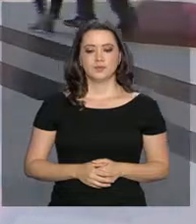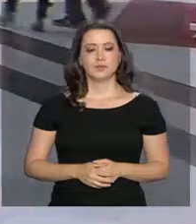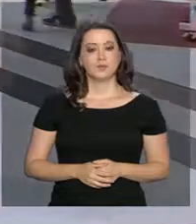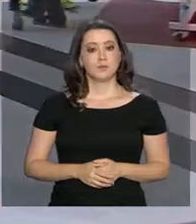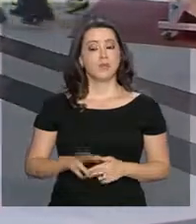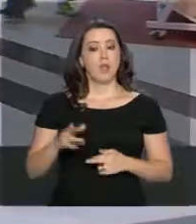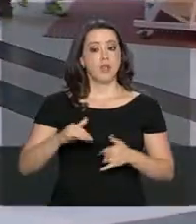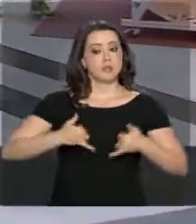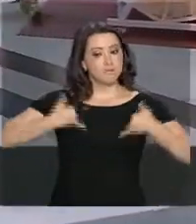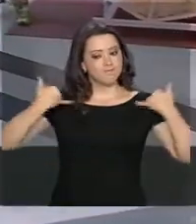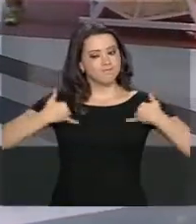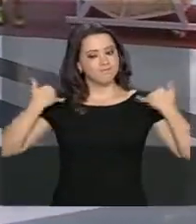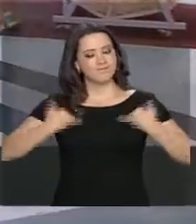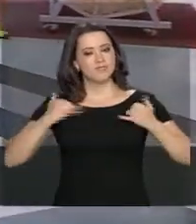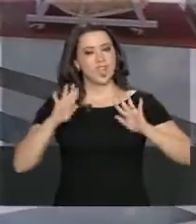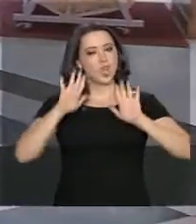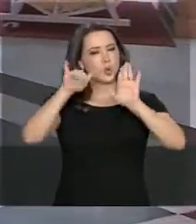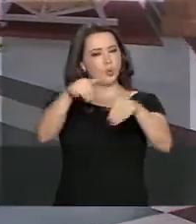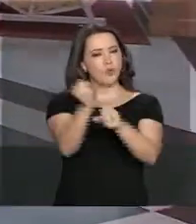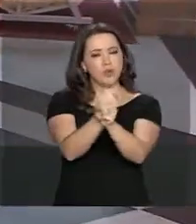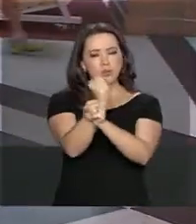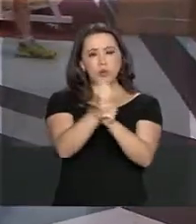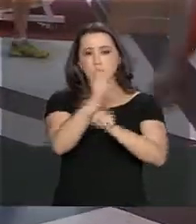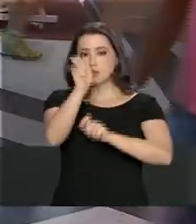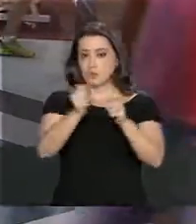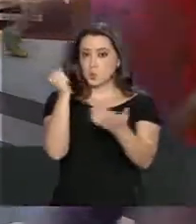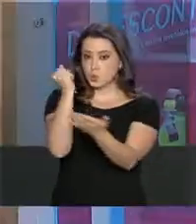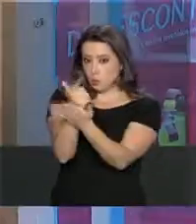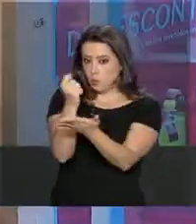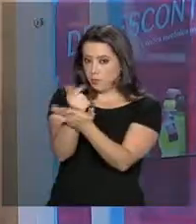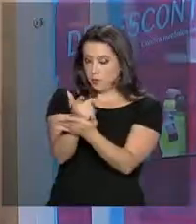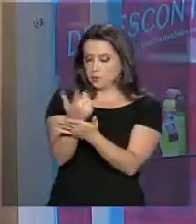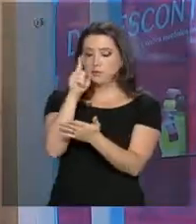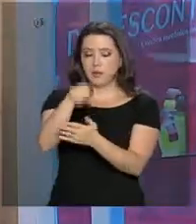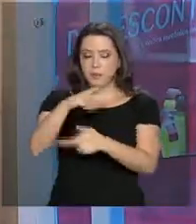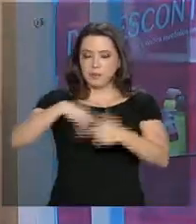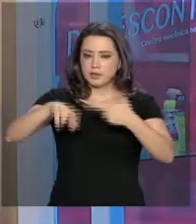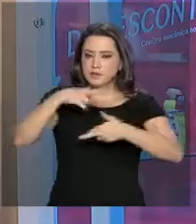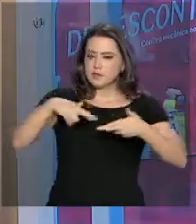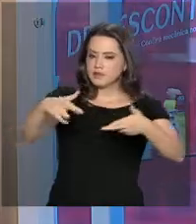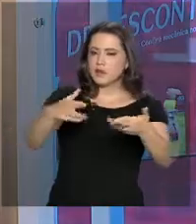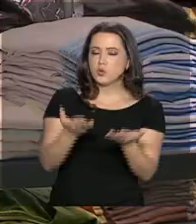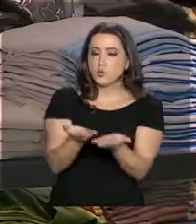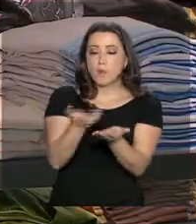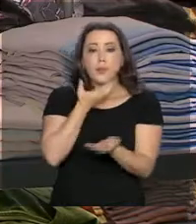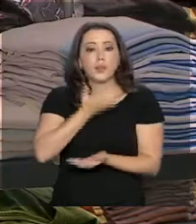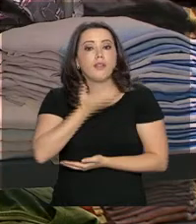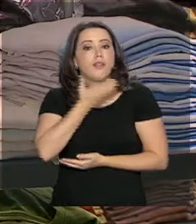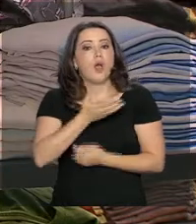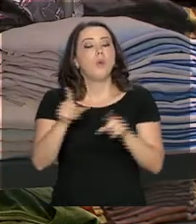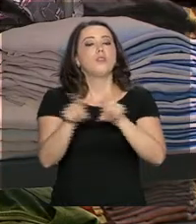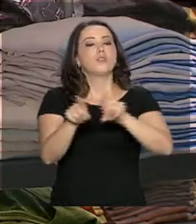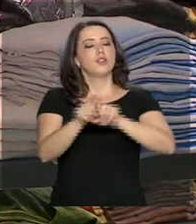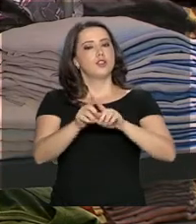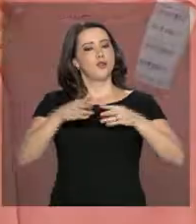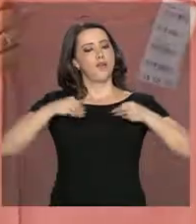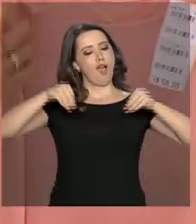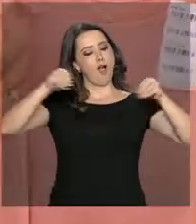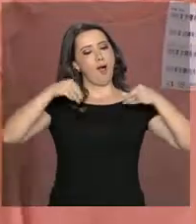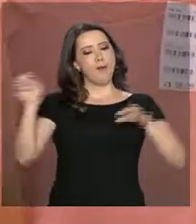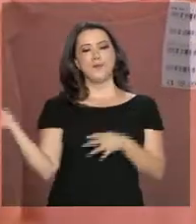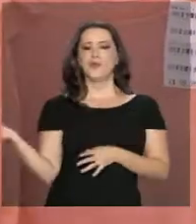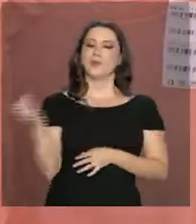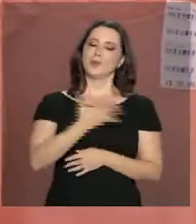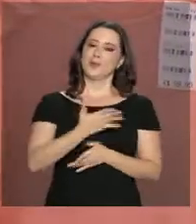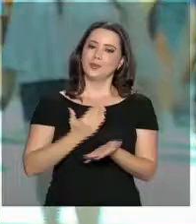com as festas de fim de ano o consumidor vai às compras são presentes para o natal e também aquela roupa nova para